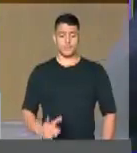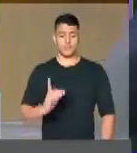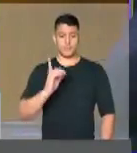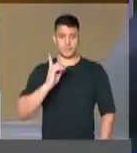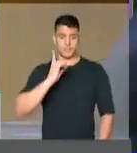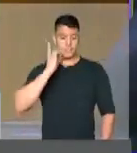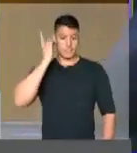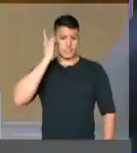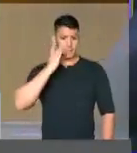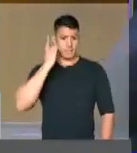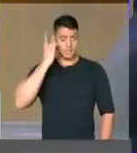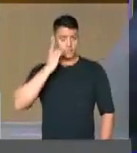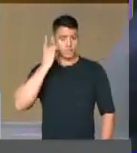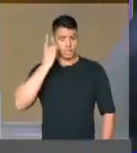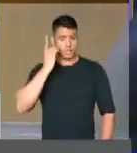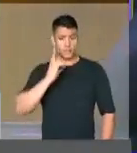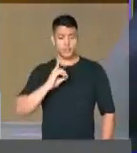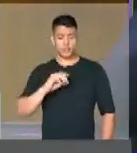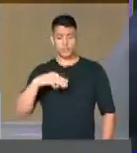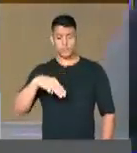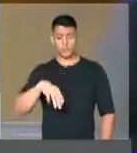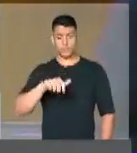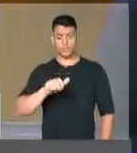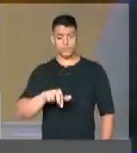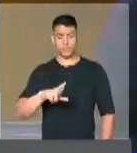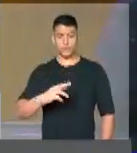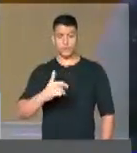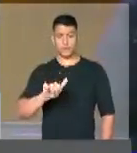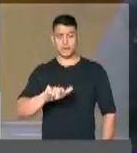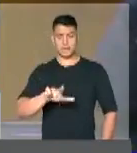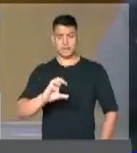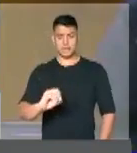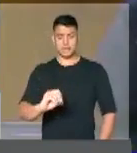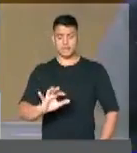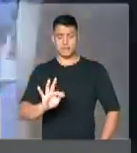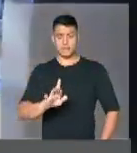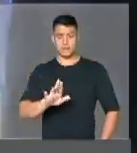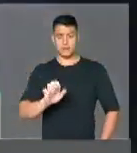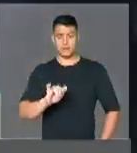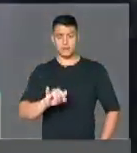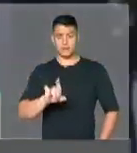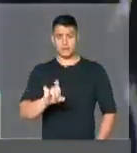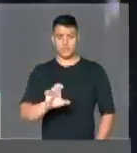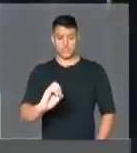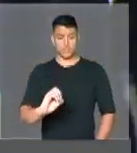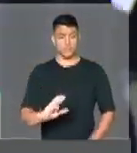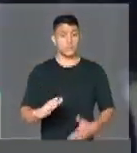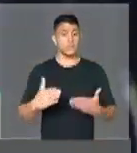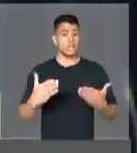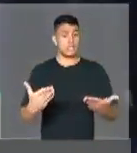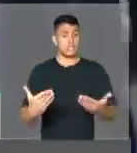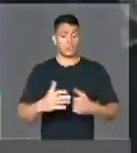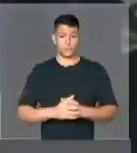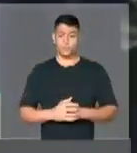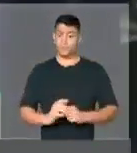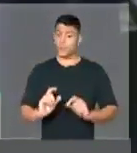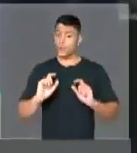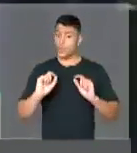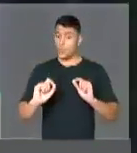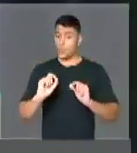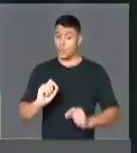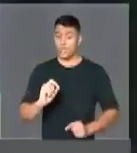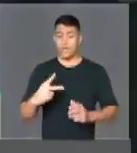Senhora Presidenta, é muito grave a fala do vereador do Rio de Janeiro, Carlos Bolsonaro,